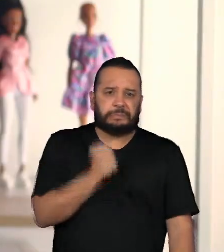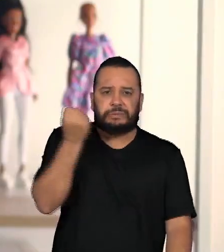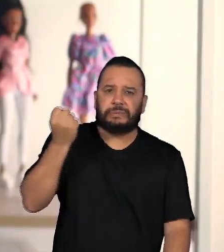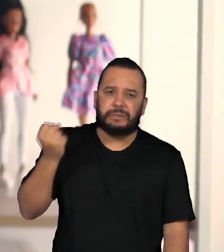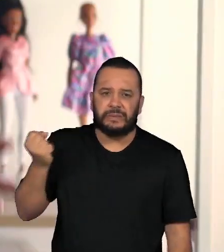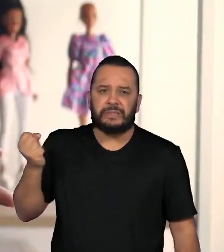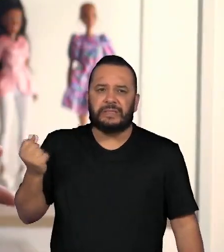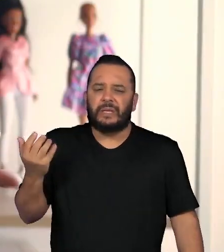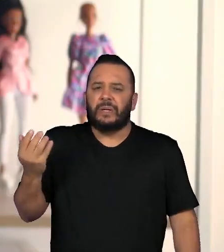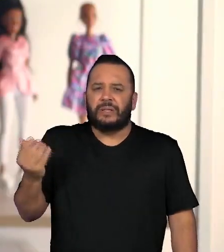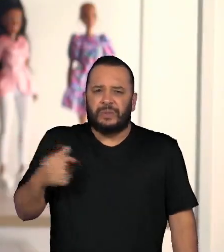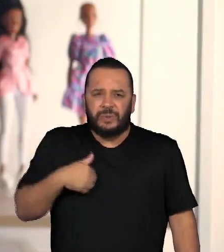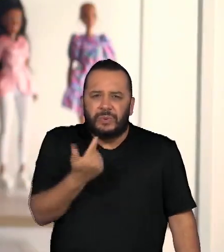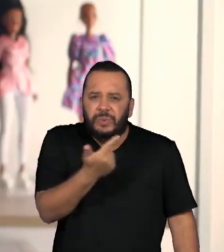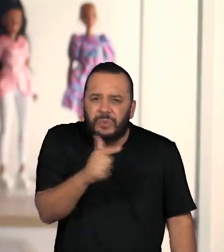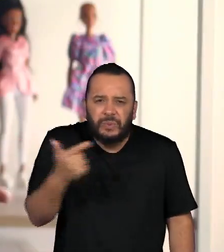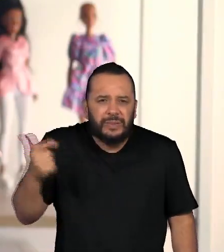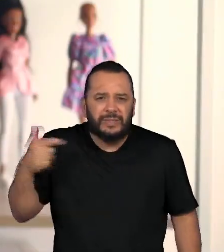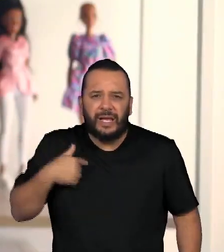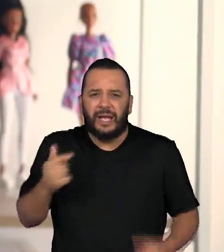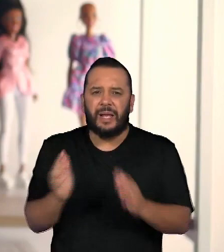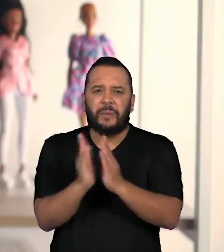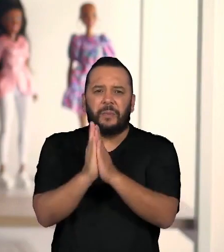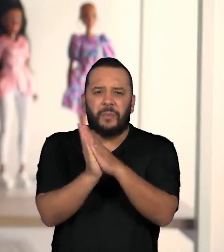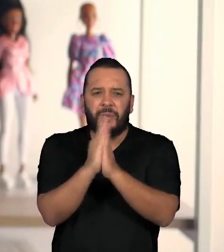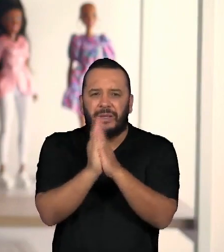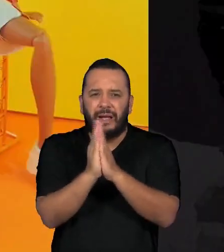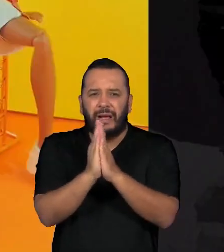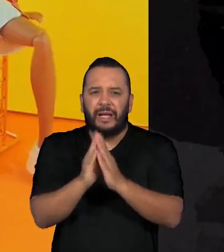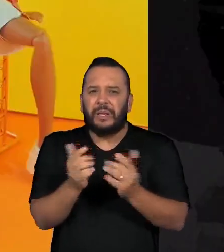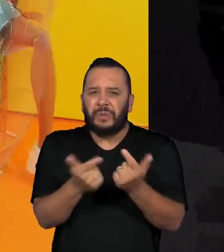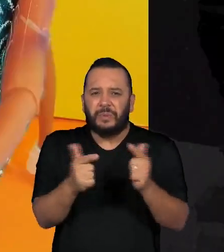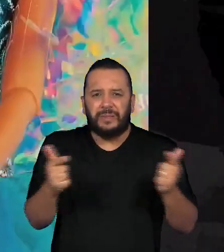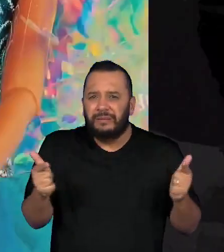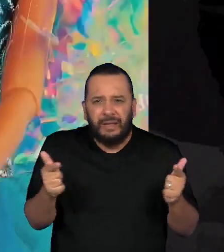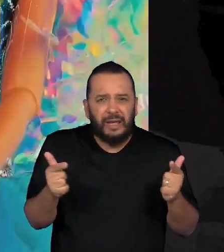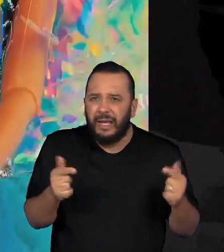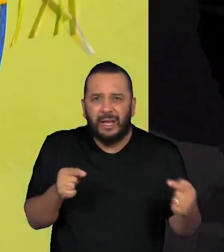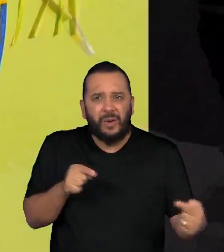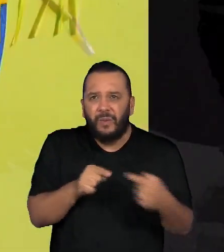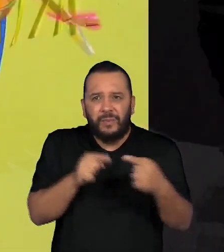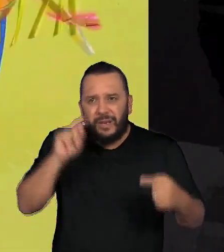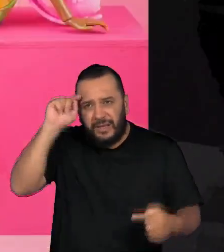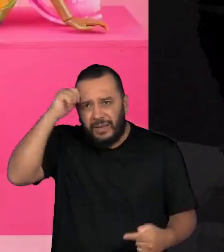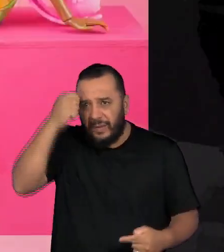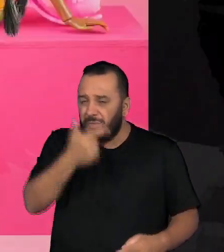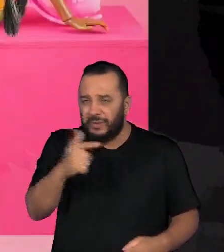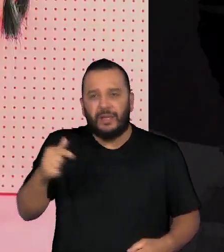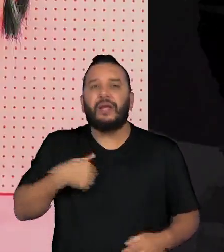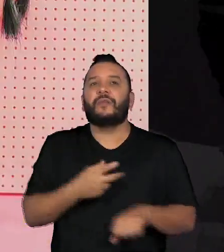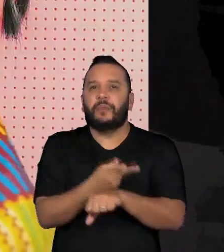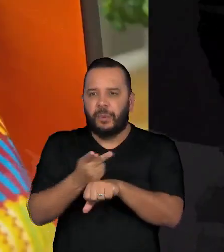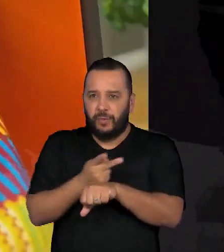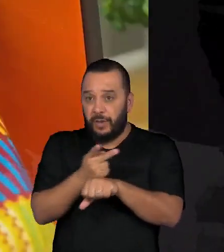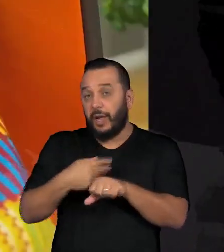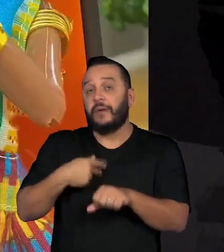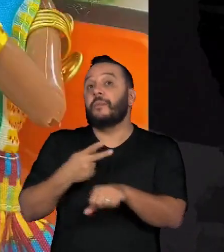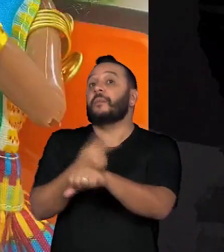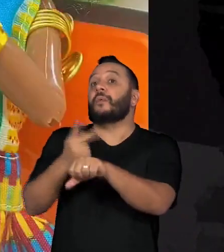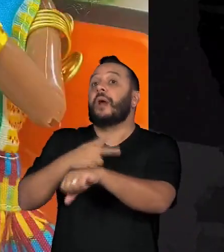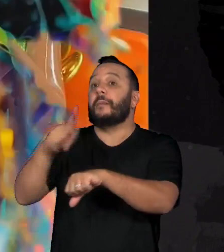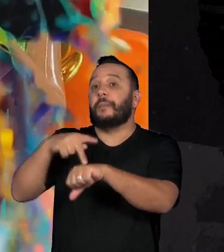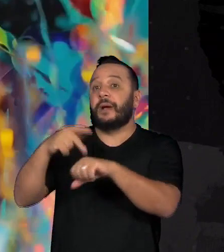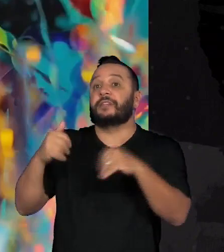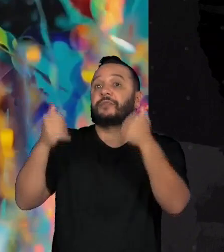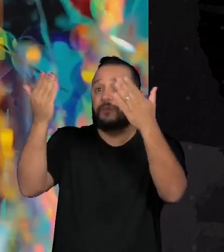eu falei, se não tem, a gente vai começar a procurar. Porque se não tem, talvez quando não tem no Brasil, já tem em outros lugares, né?